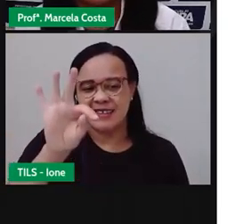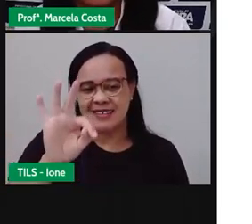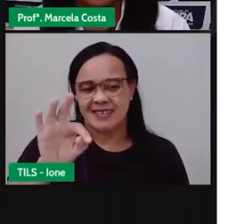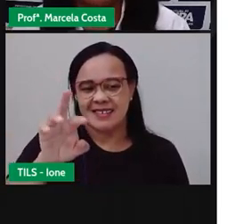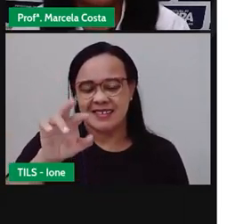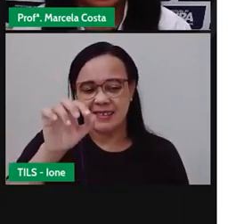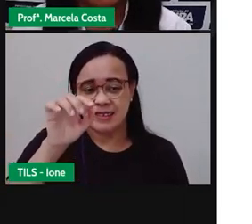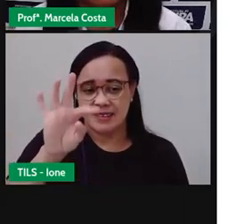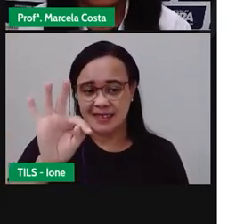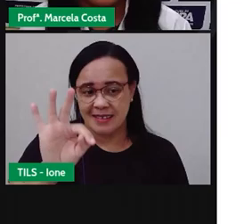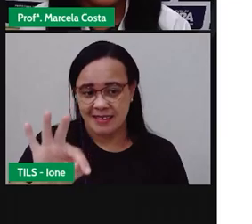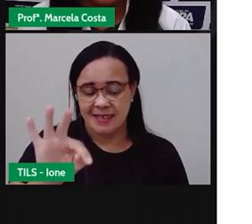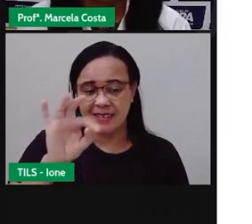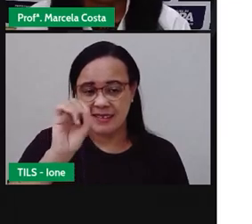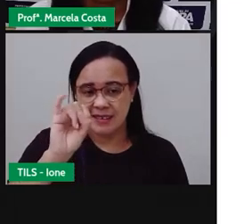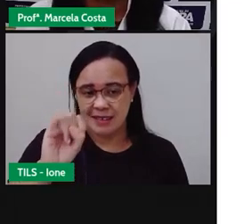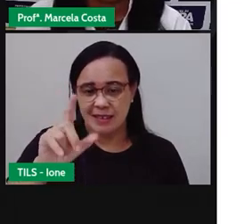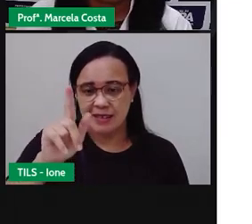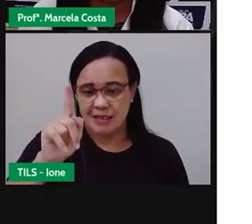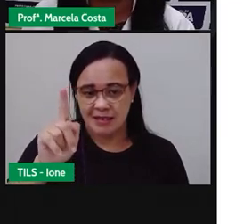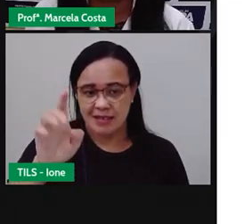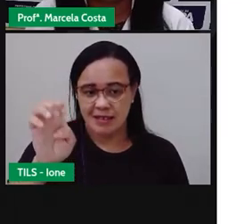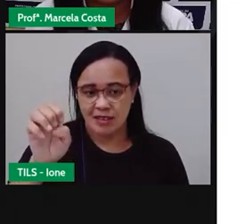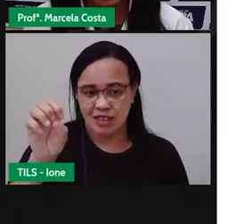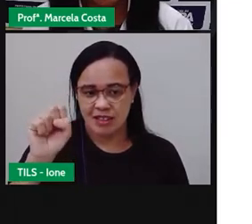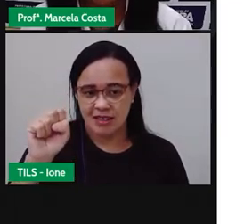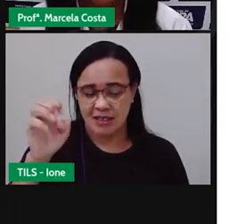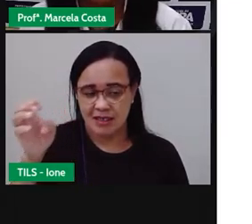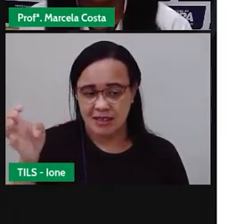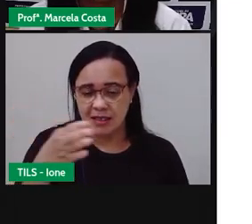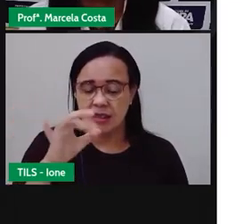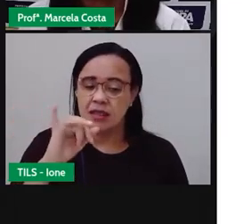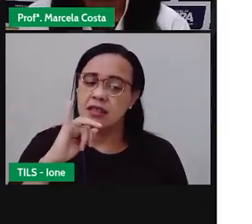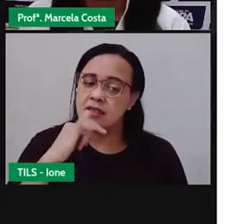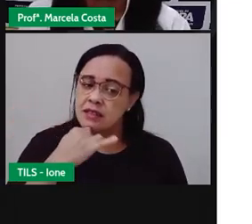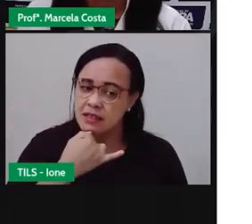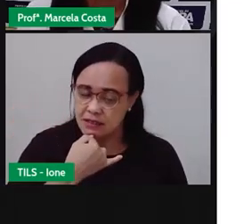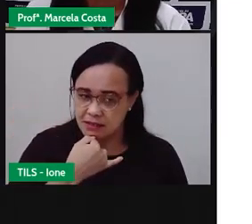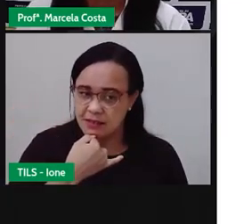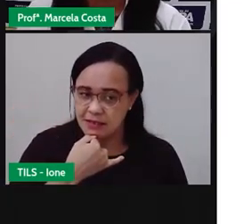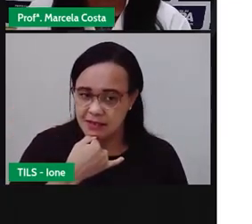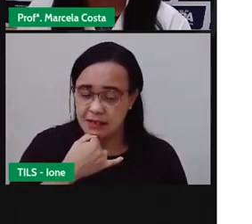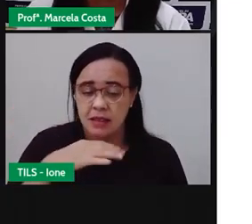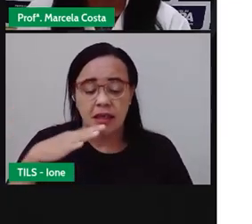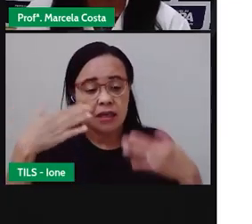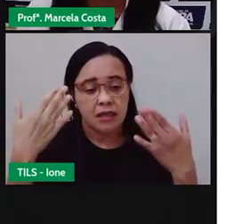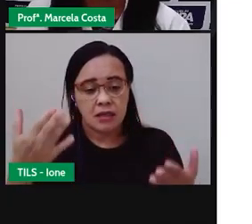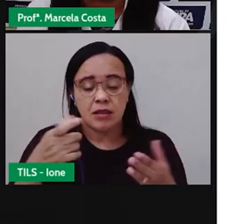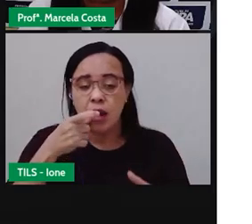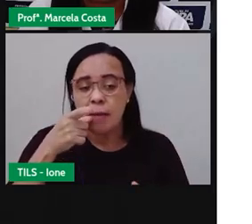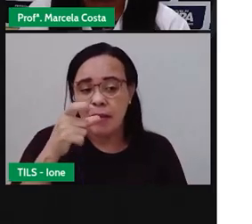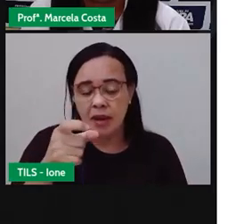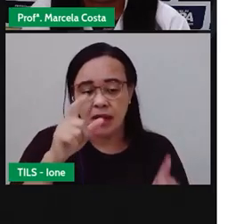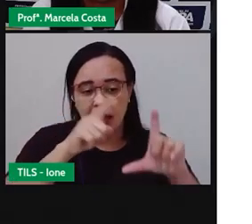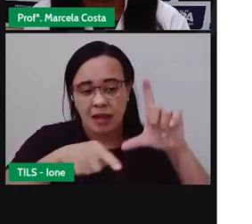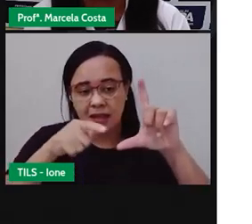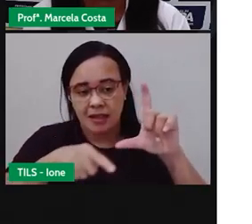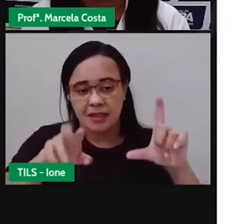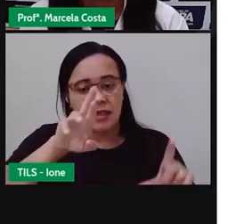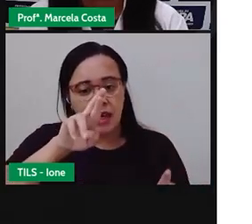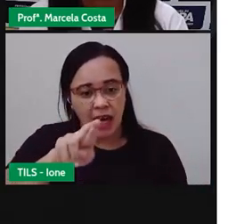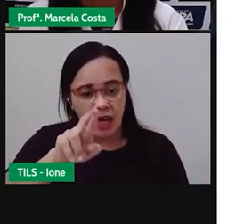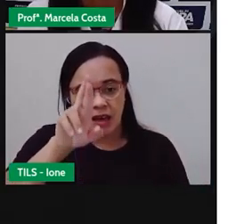Vocês conseguem observar nesse trava-língua a repetição do som da letra R em diferentes